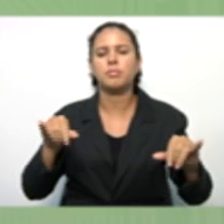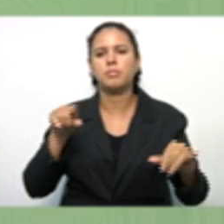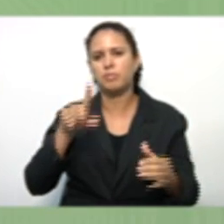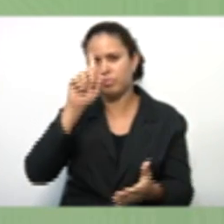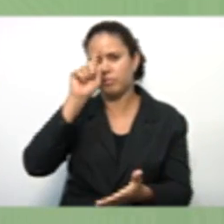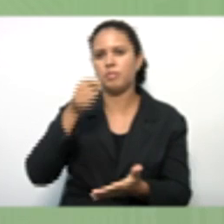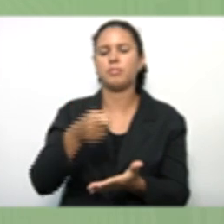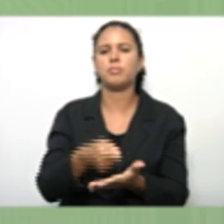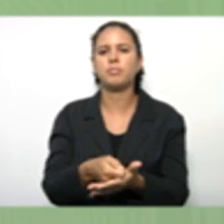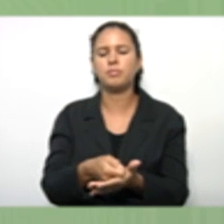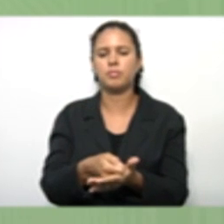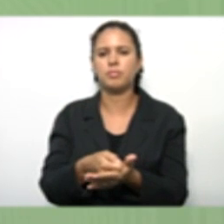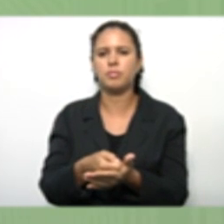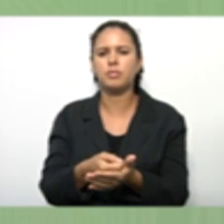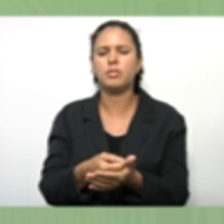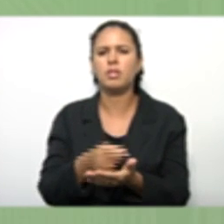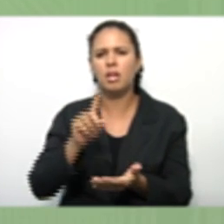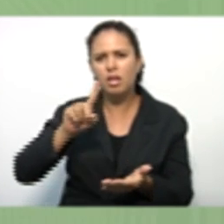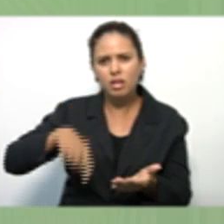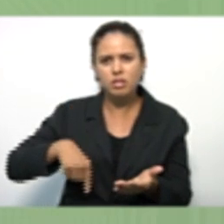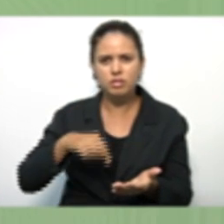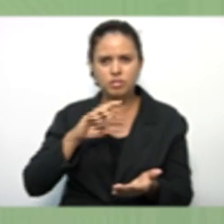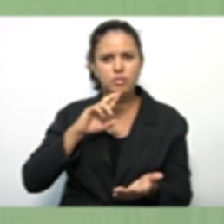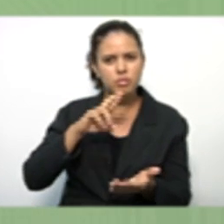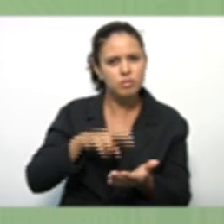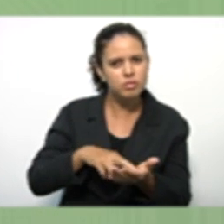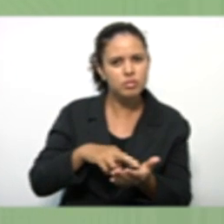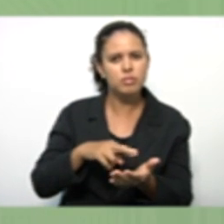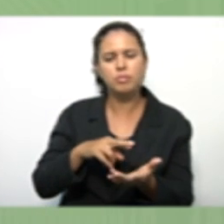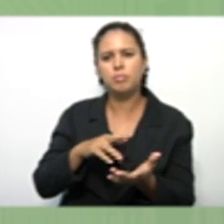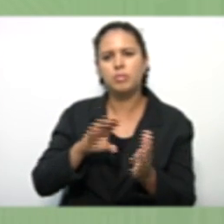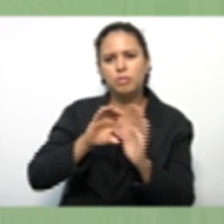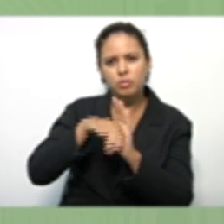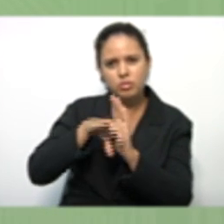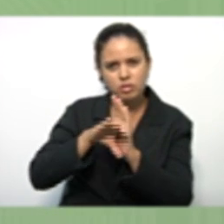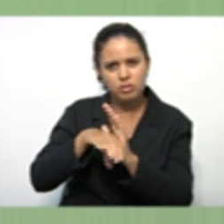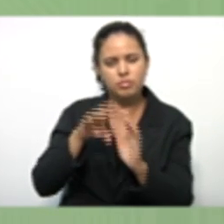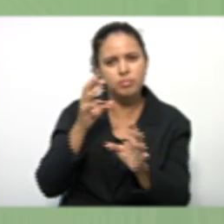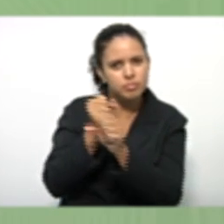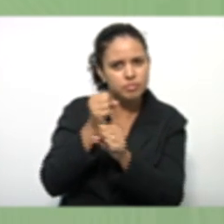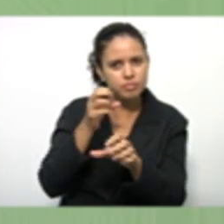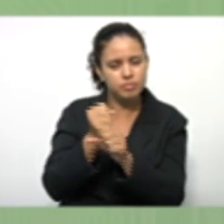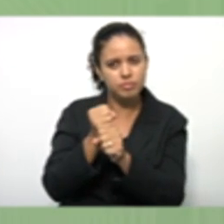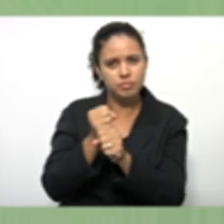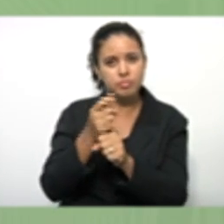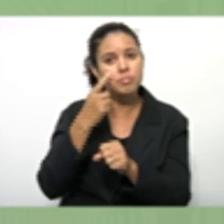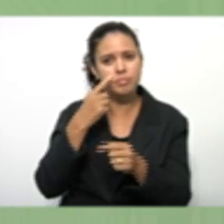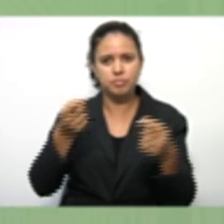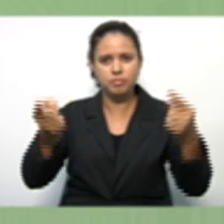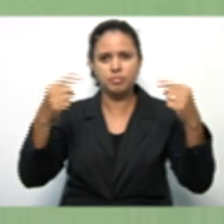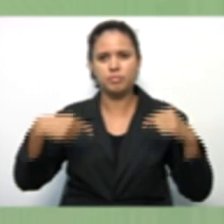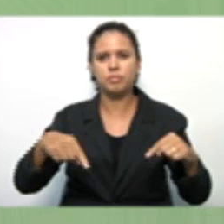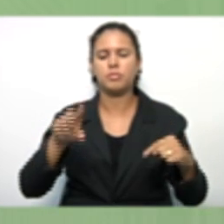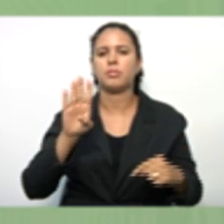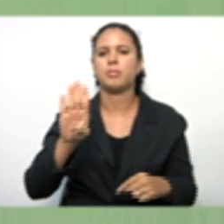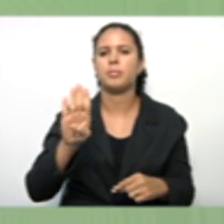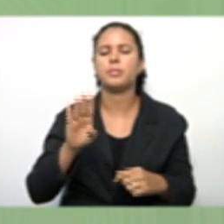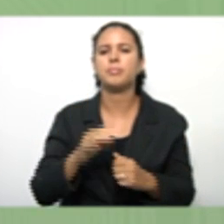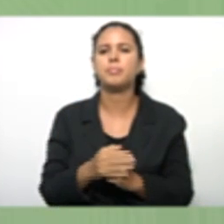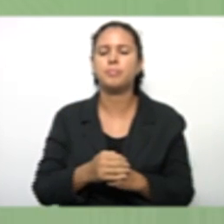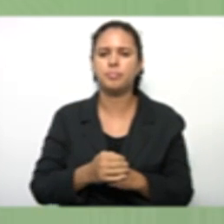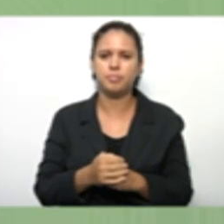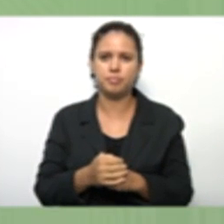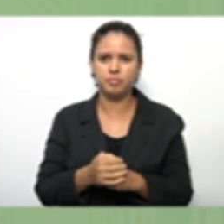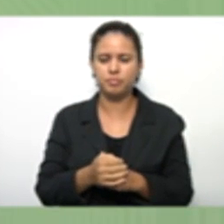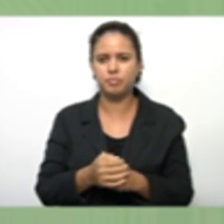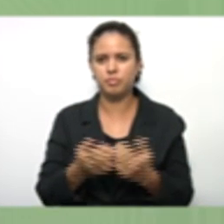de decisão. Será que esse é o conceito de contabilidade? Vamos lá para a alternativa B. Vamos